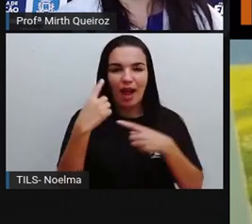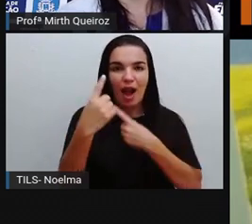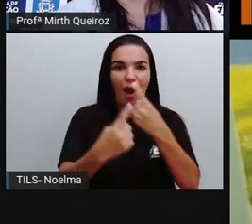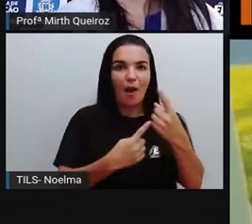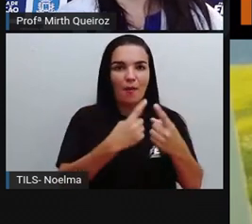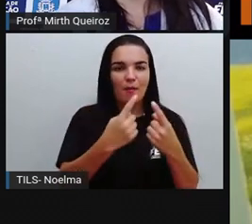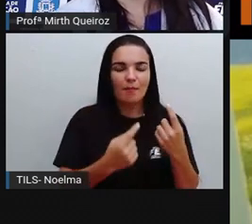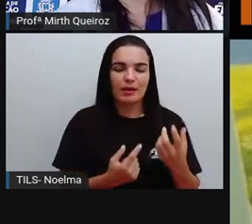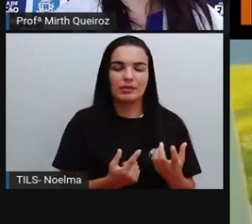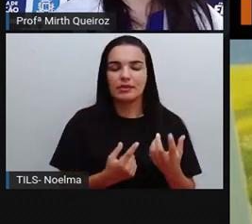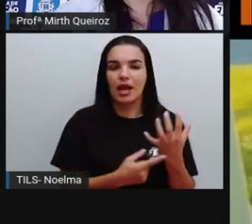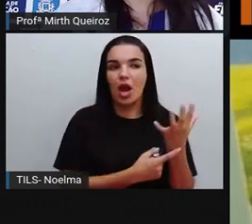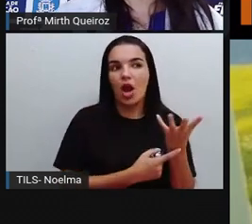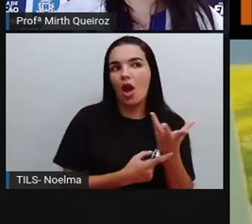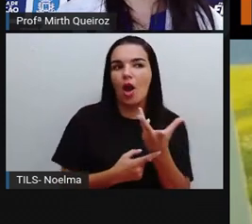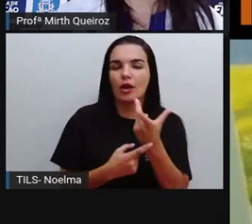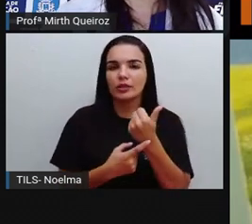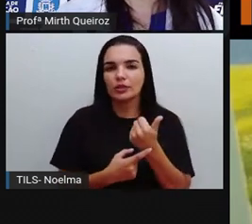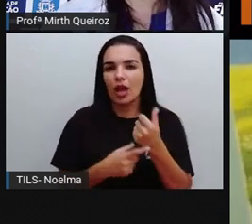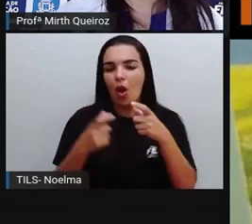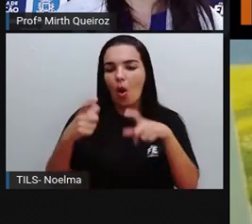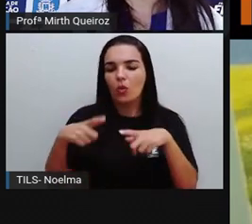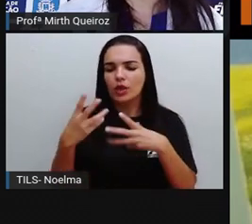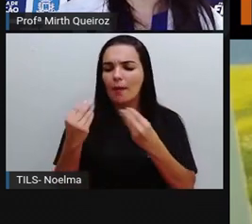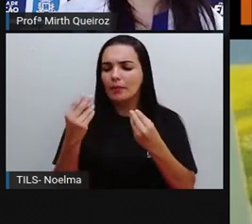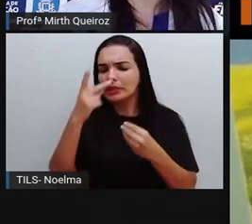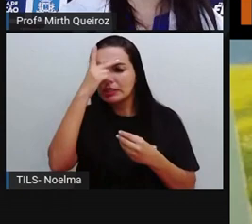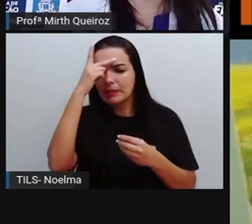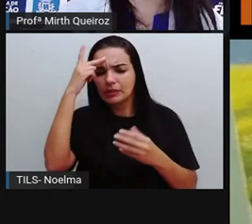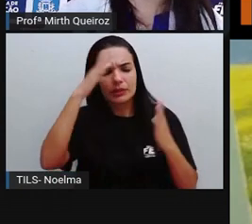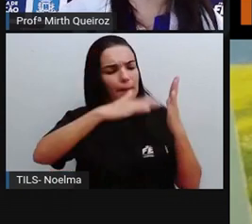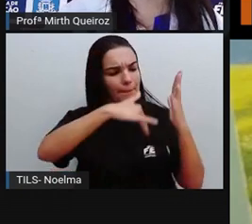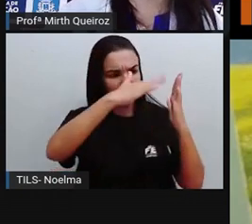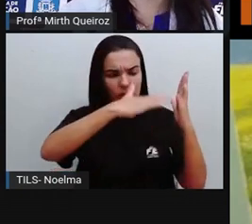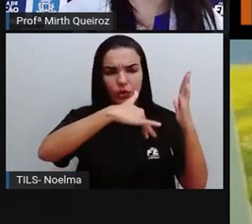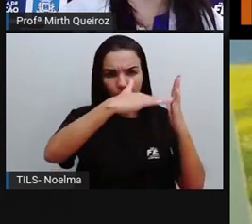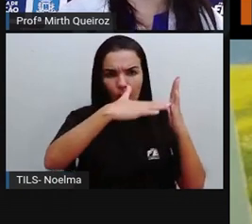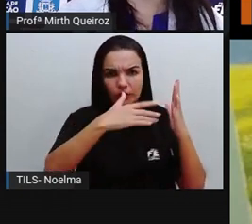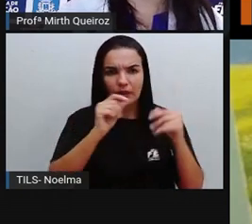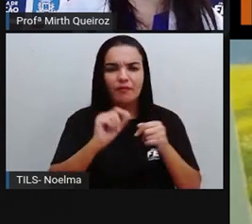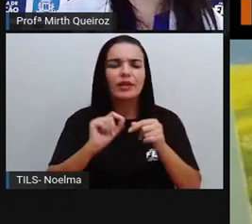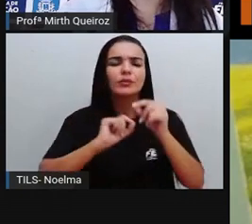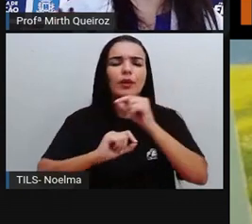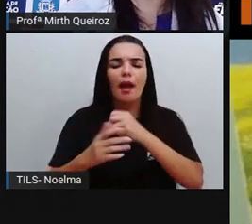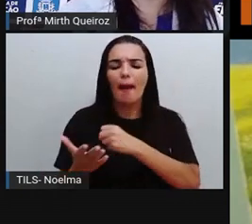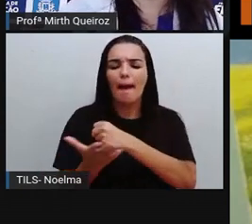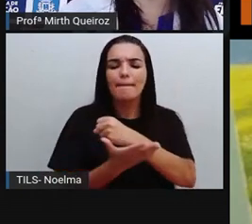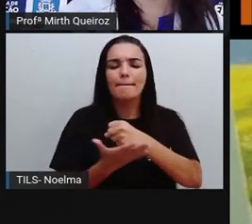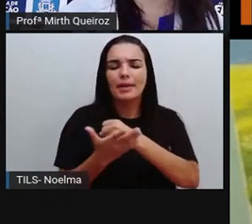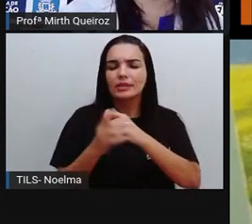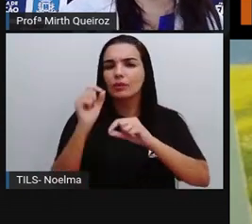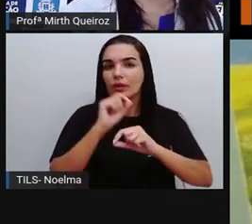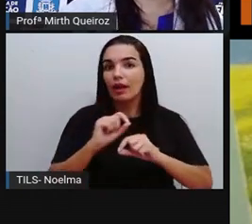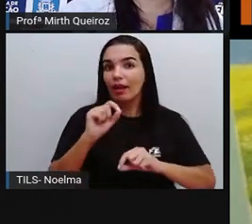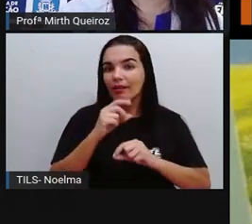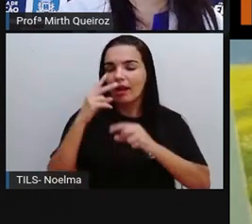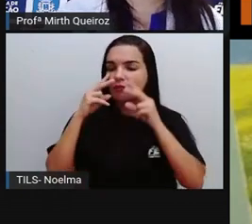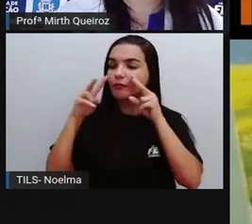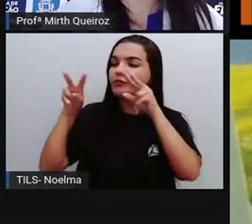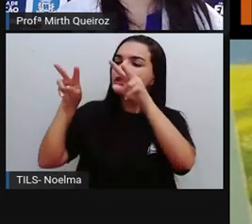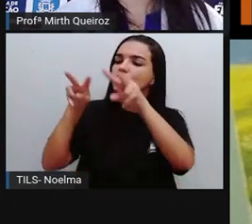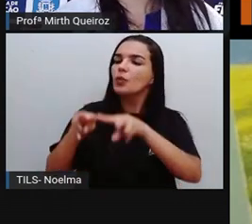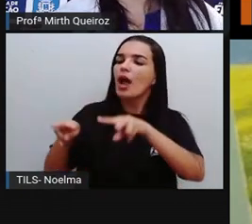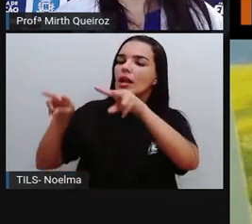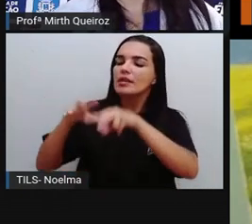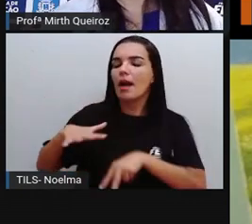né? Onde muitos pintores, eles fazem essas obras com base em paisagens reais e